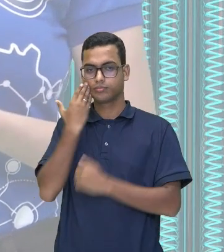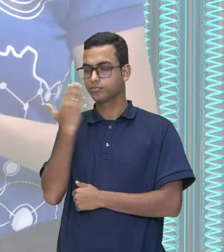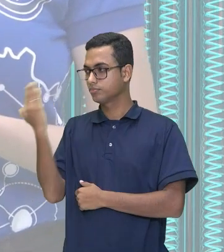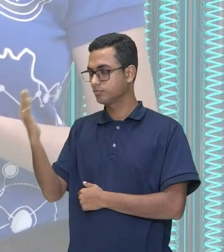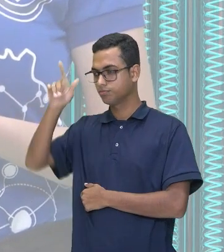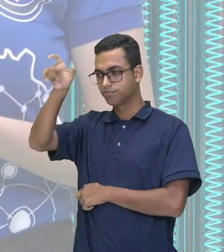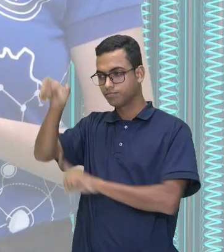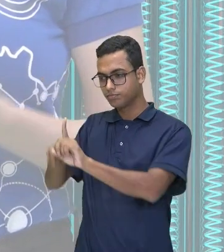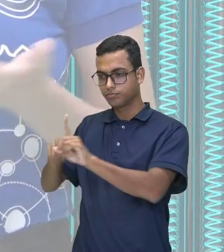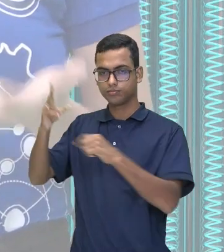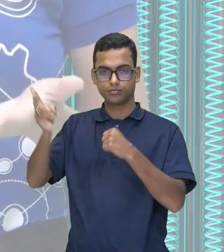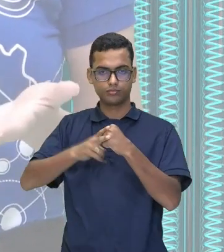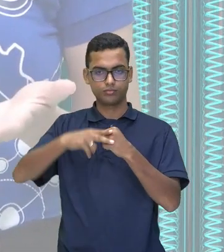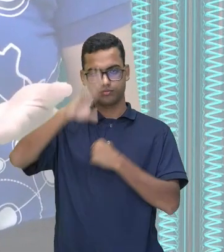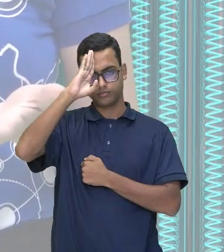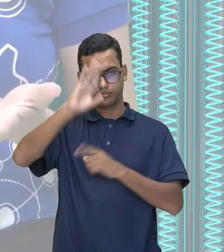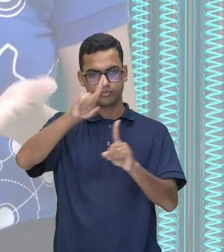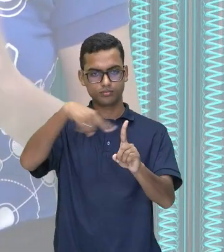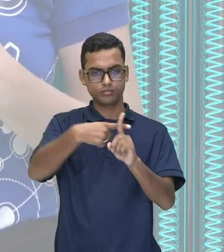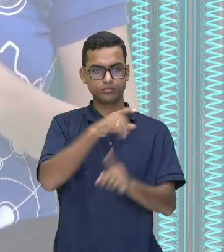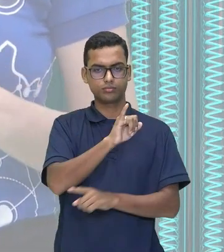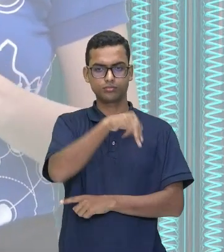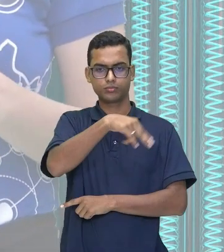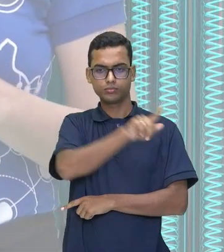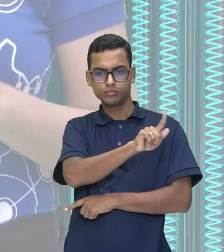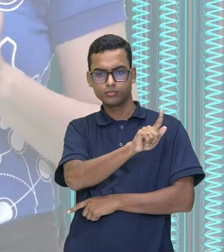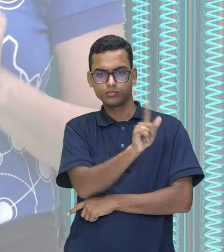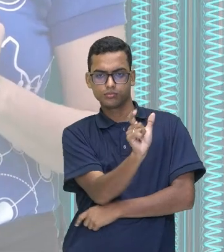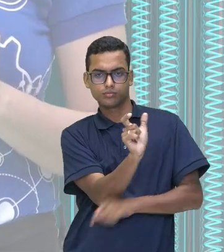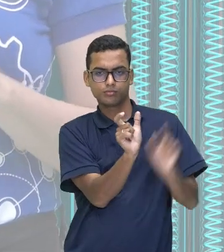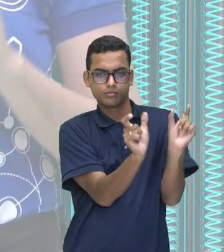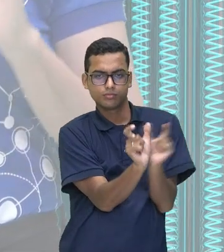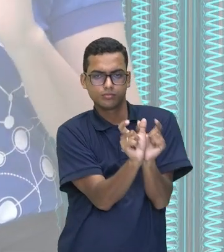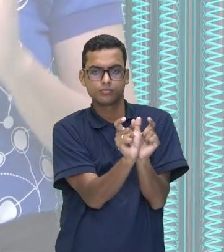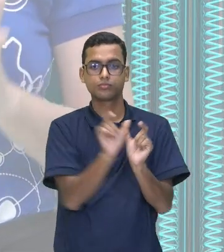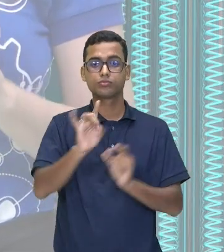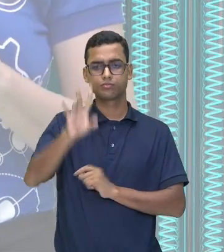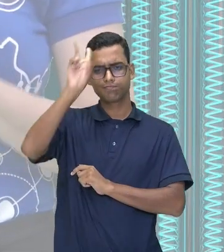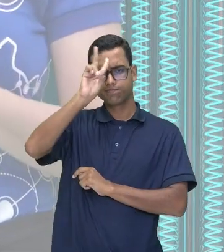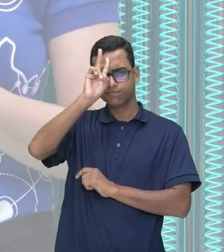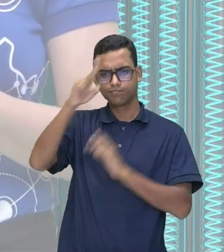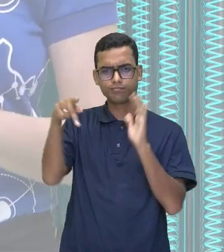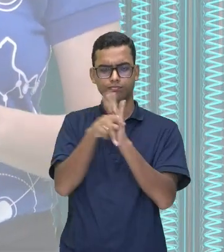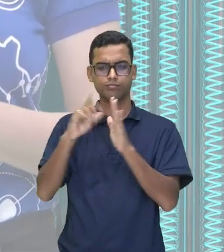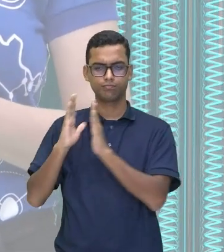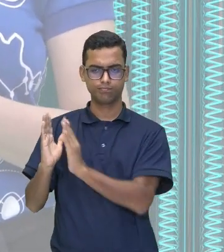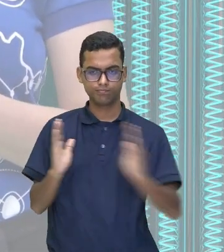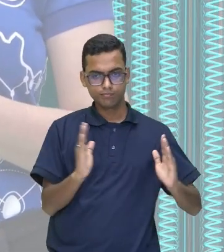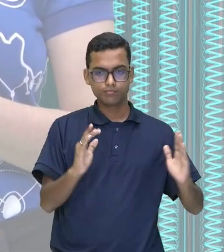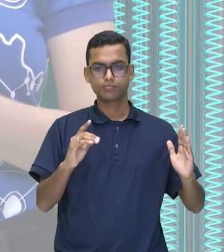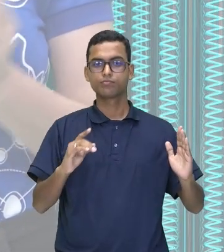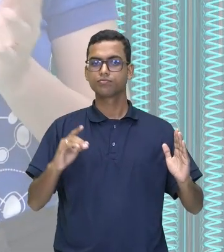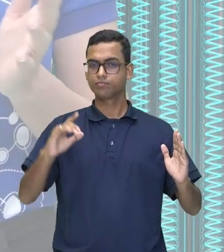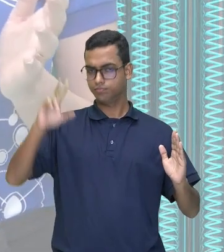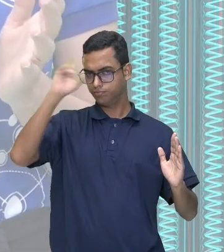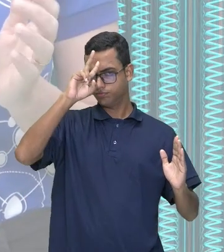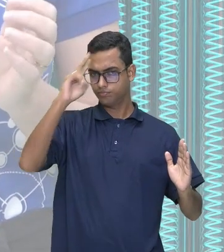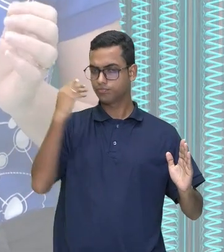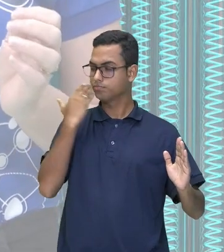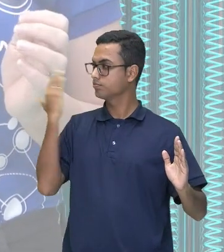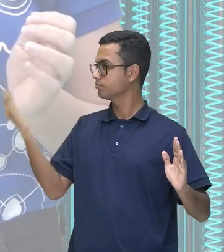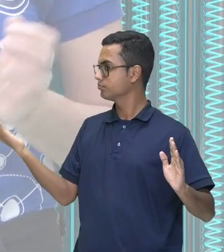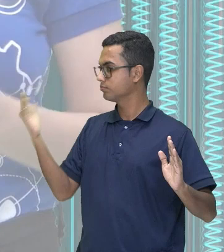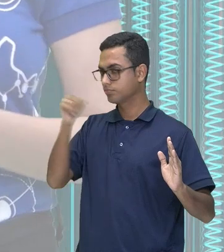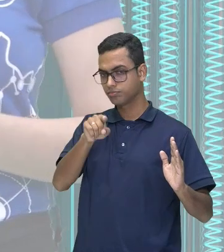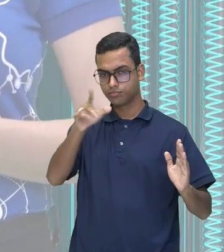do ing. Bem simples, né? Não tem muito mistério aí. Só você lembrar que tem esta ordem para você fazer, né? Para